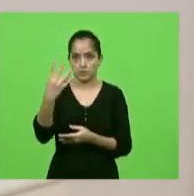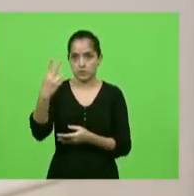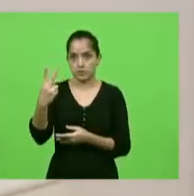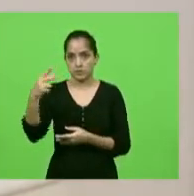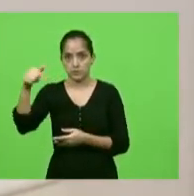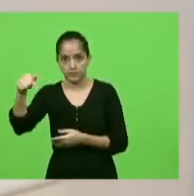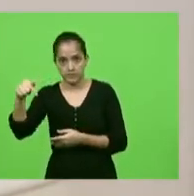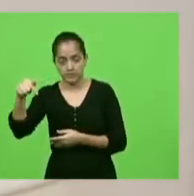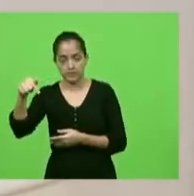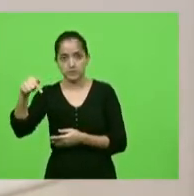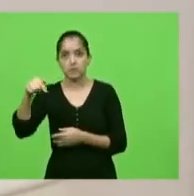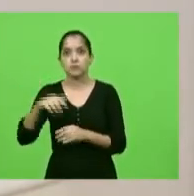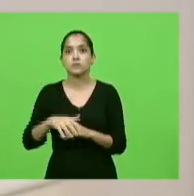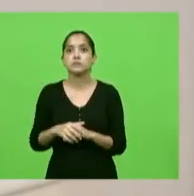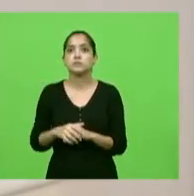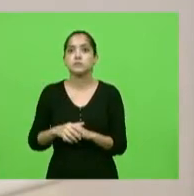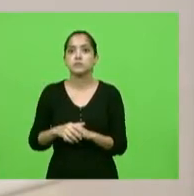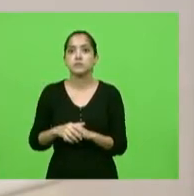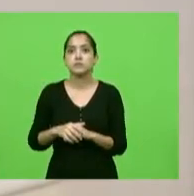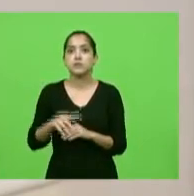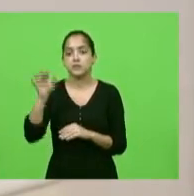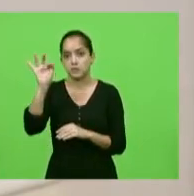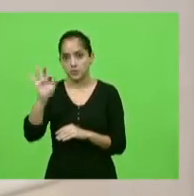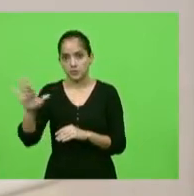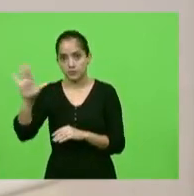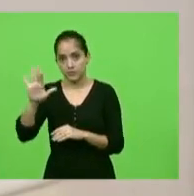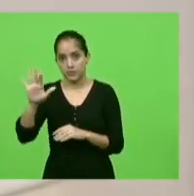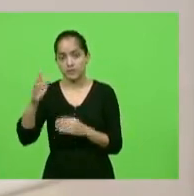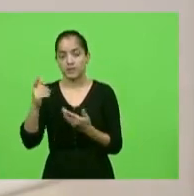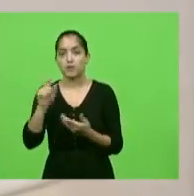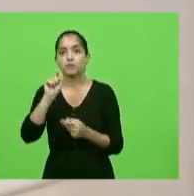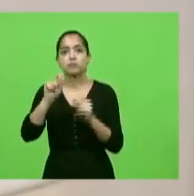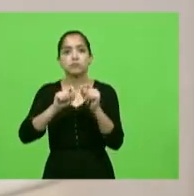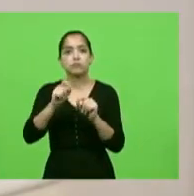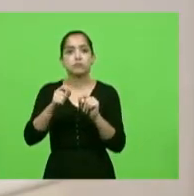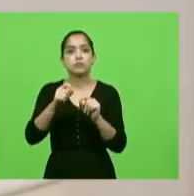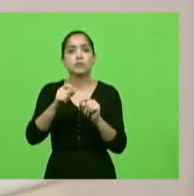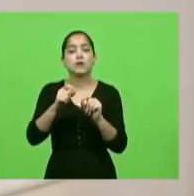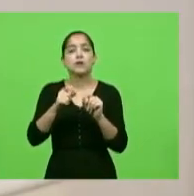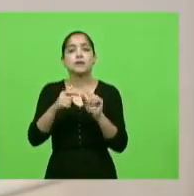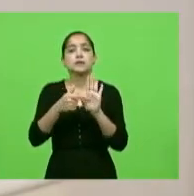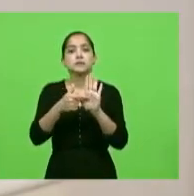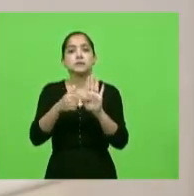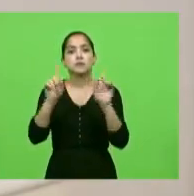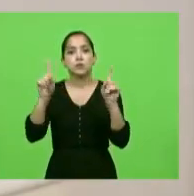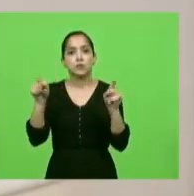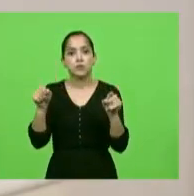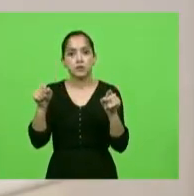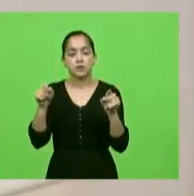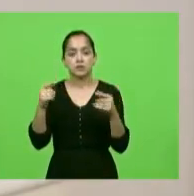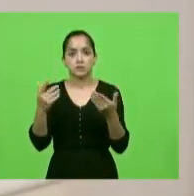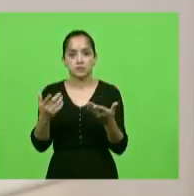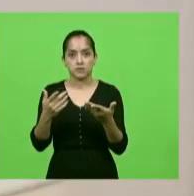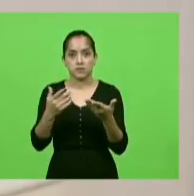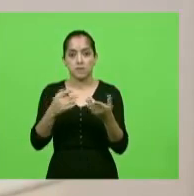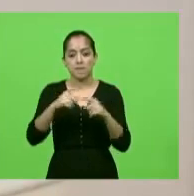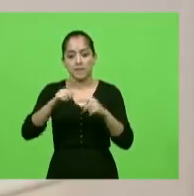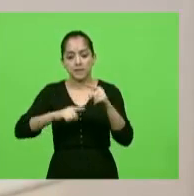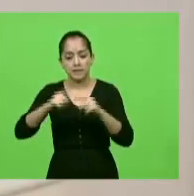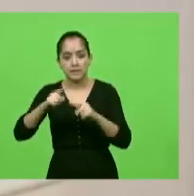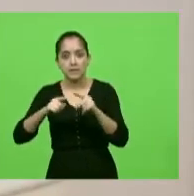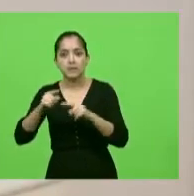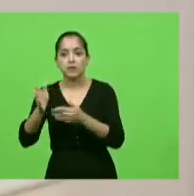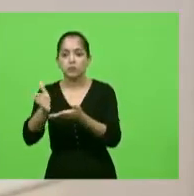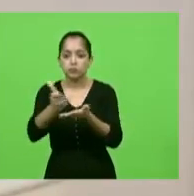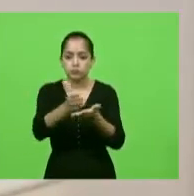1427 de Distrito Federal, né, destacou que, abre aspas, o material recolhido nas